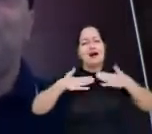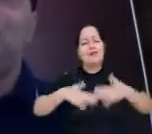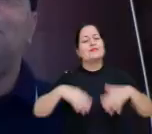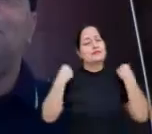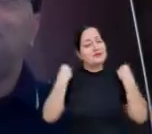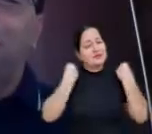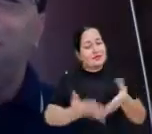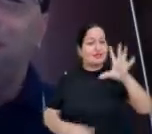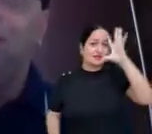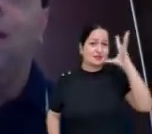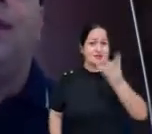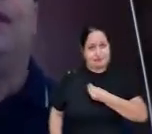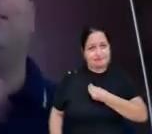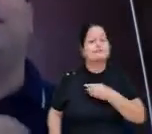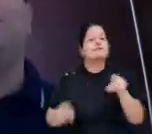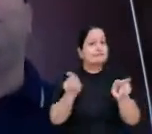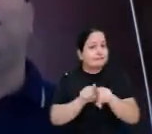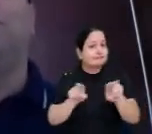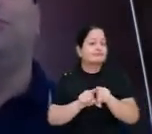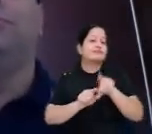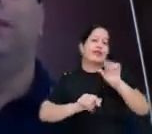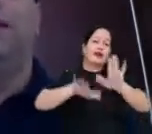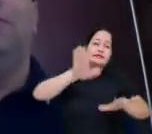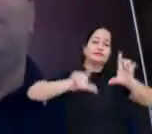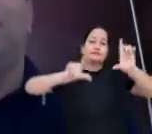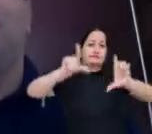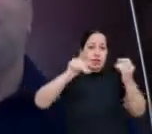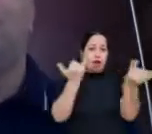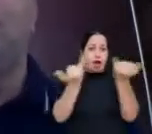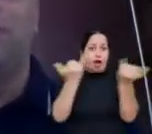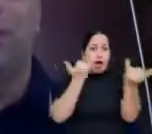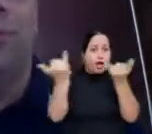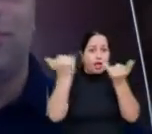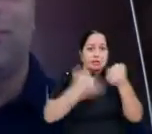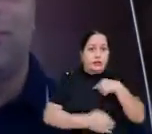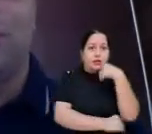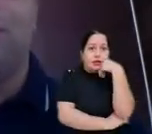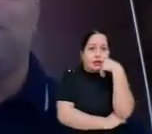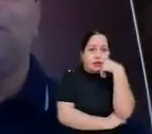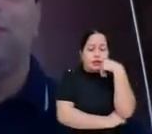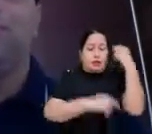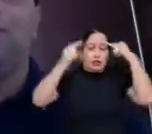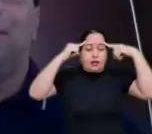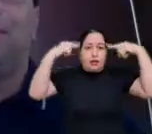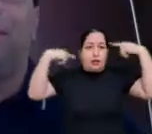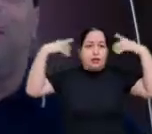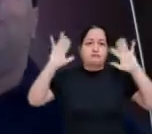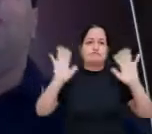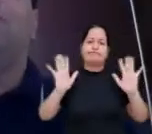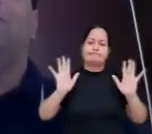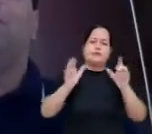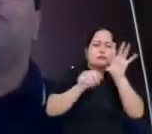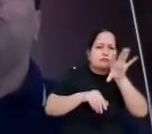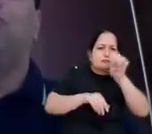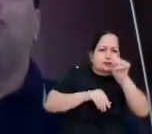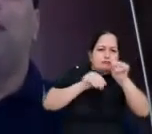Nós possamos examinar tudo, reter o que é bom e não ficarmos loucos e neuróticos com tudo o que está acontecendo.